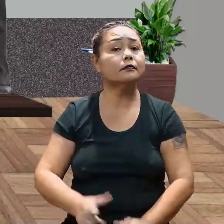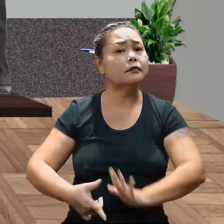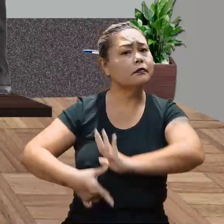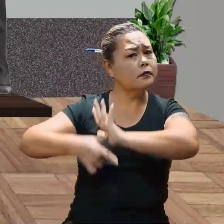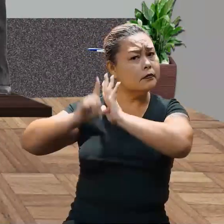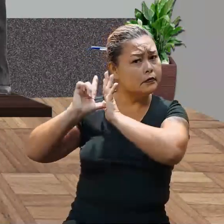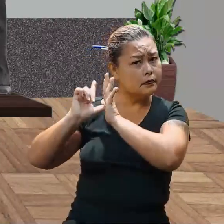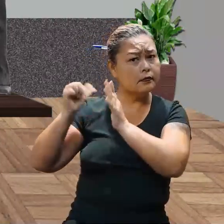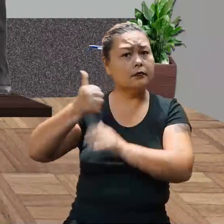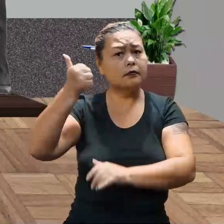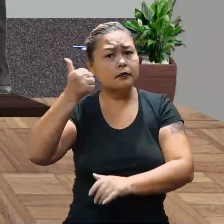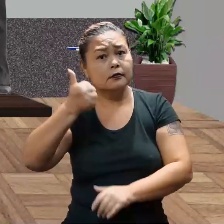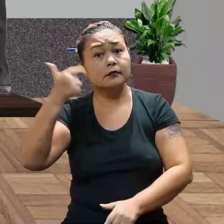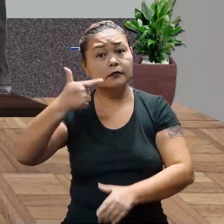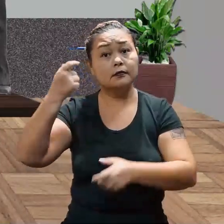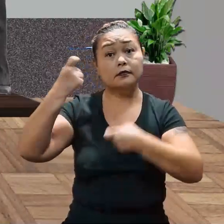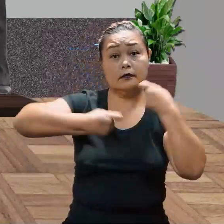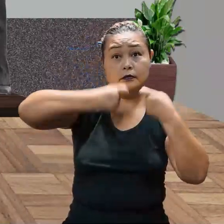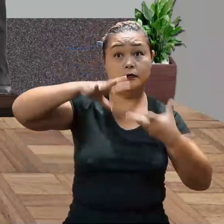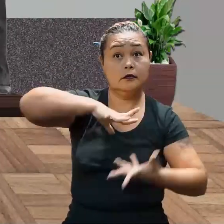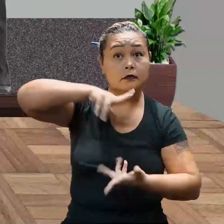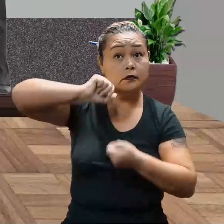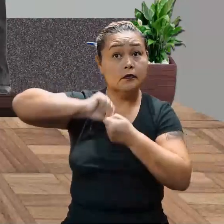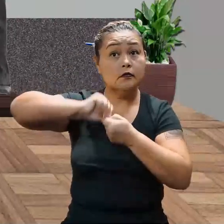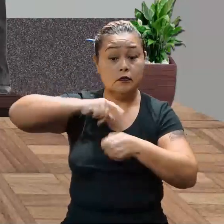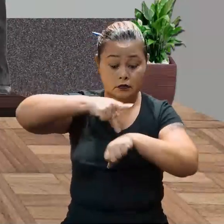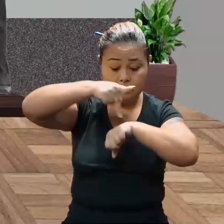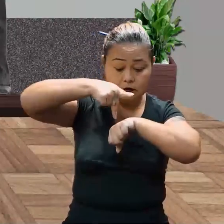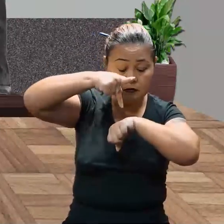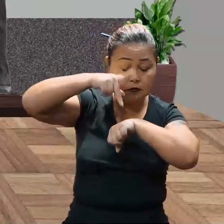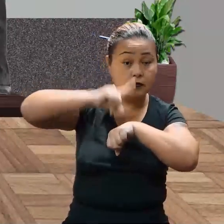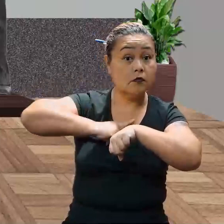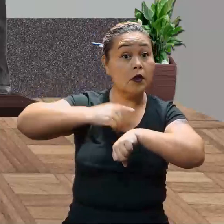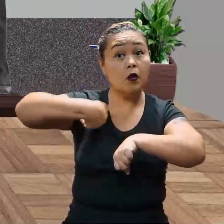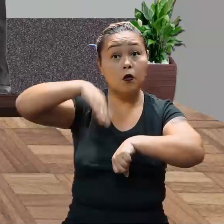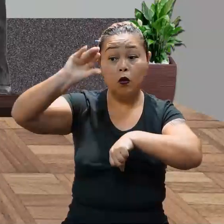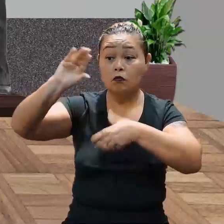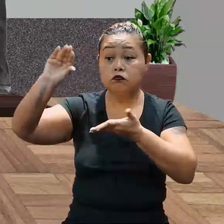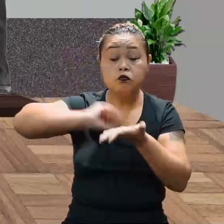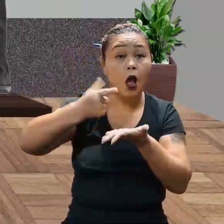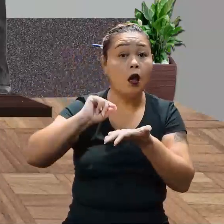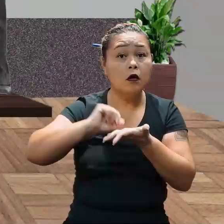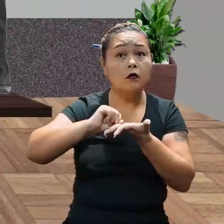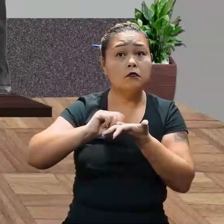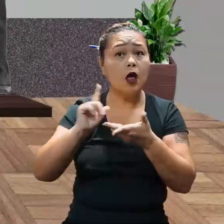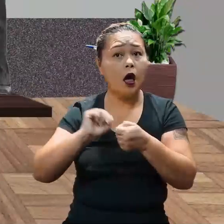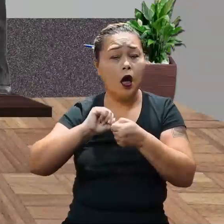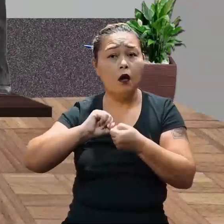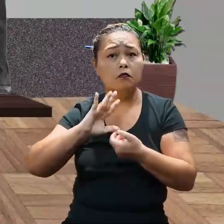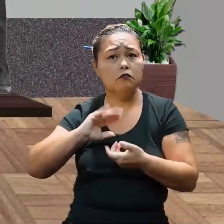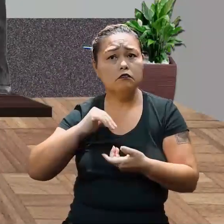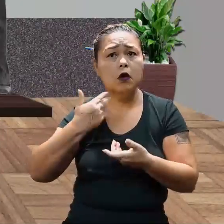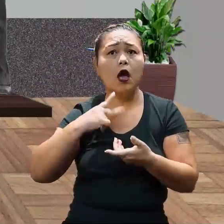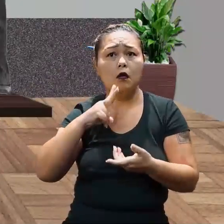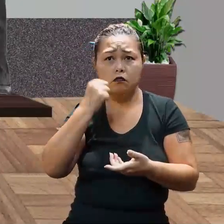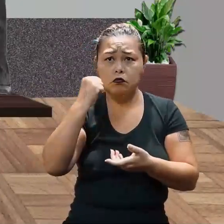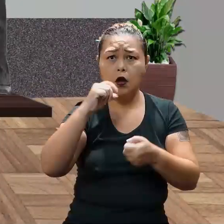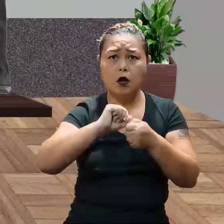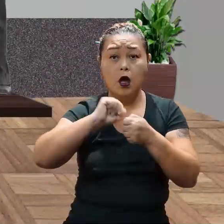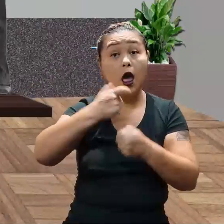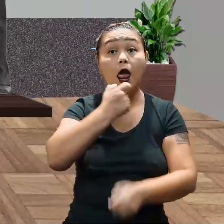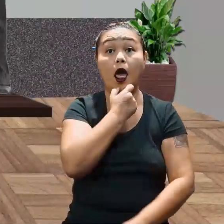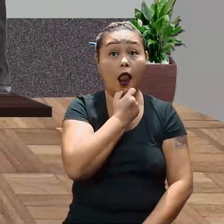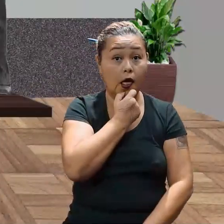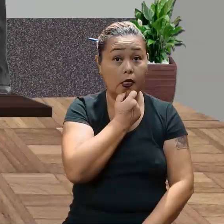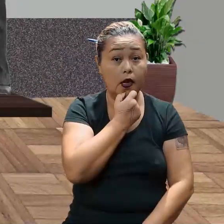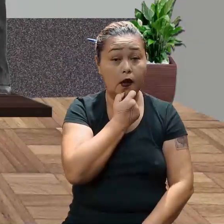Antes da Primeira e da Segunda Guerra Mundial, o país que tinha o maior capital e maior potência mundial era a